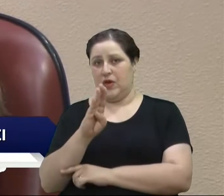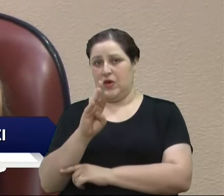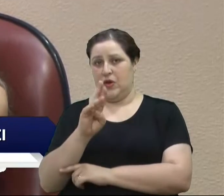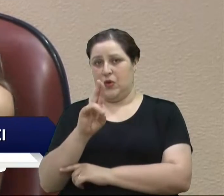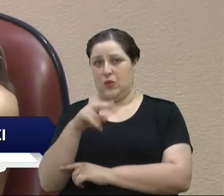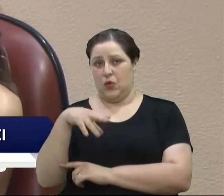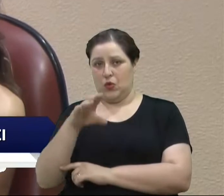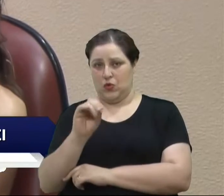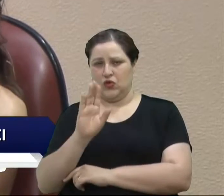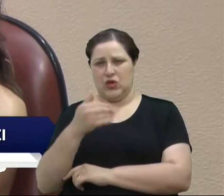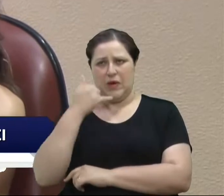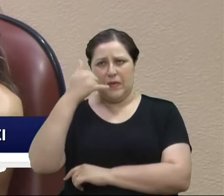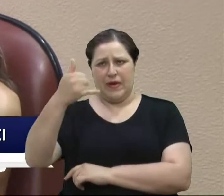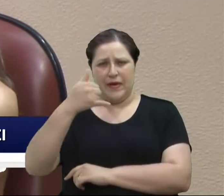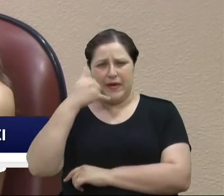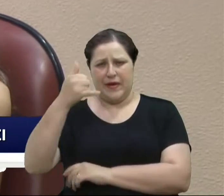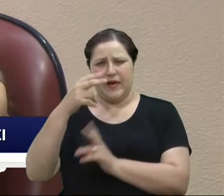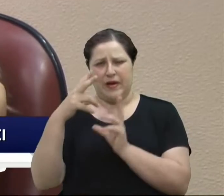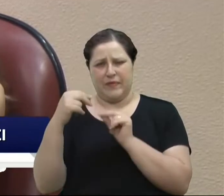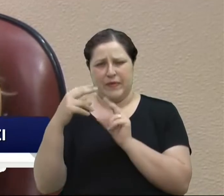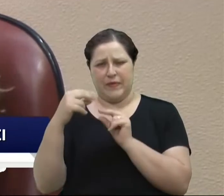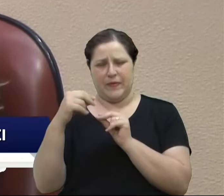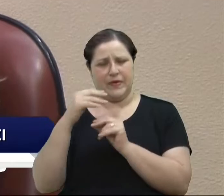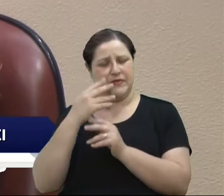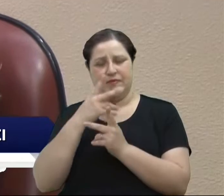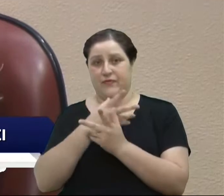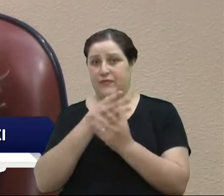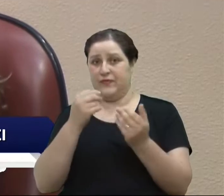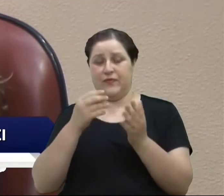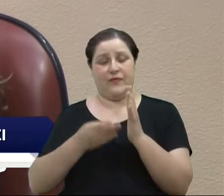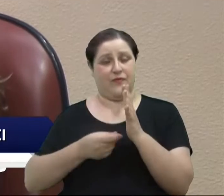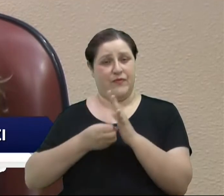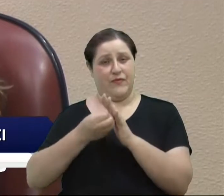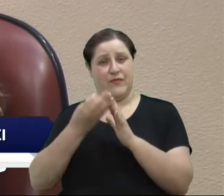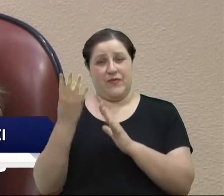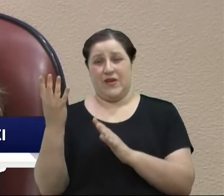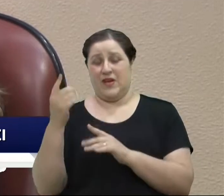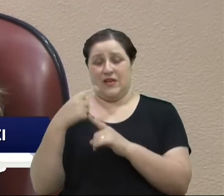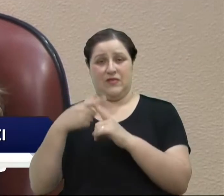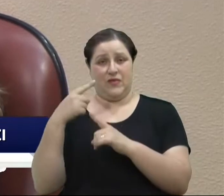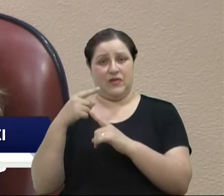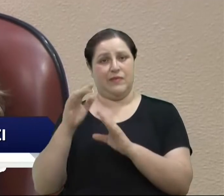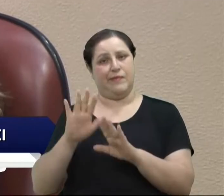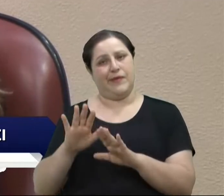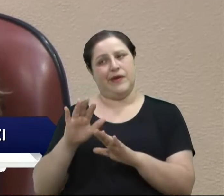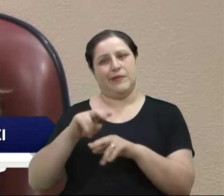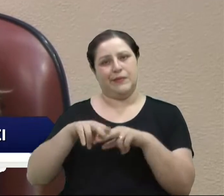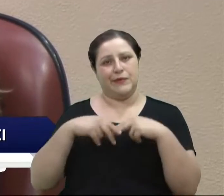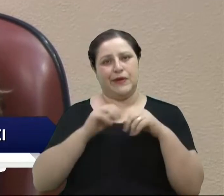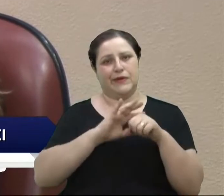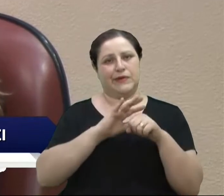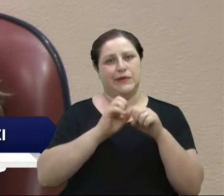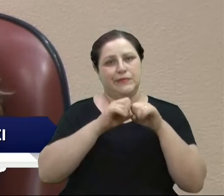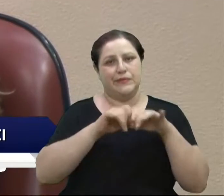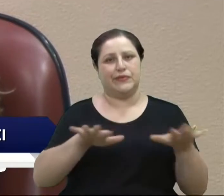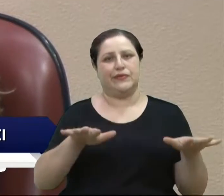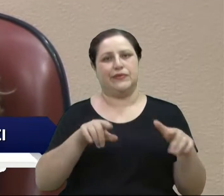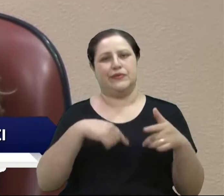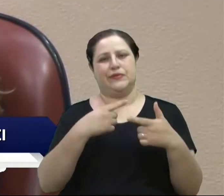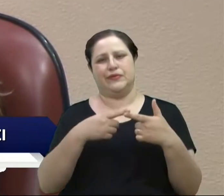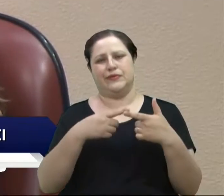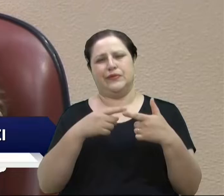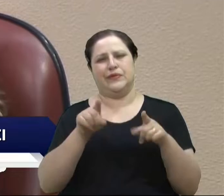telefone diversas vezes. Só que, em função da pandemia, em função de rúbricas